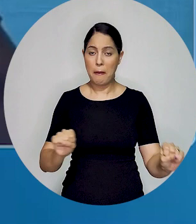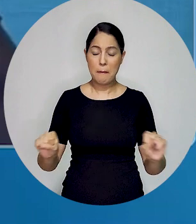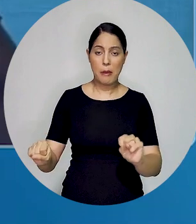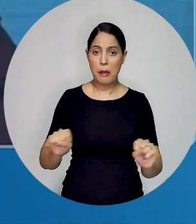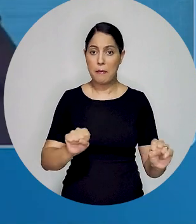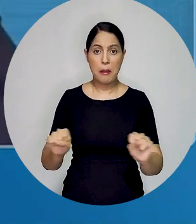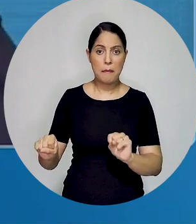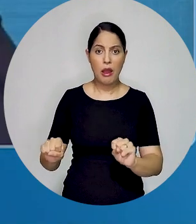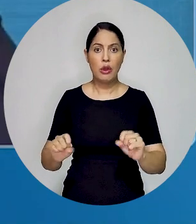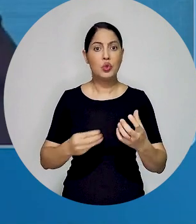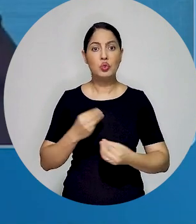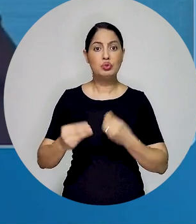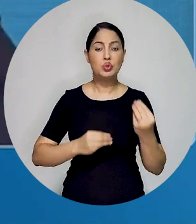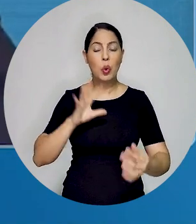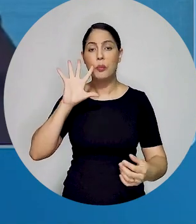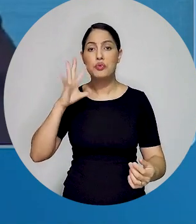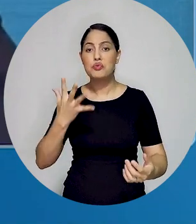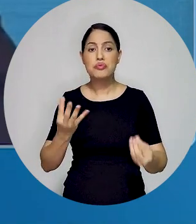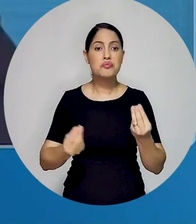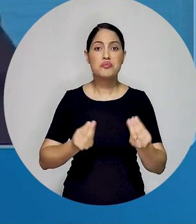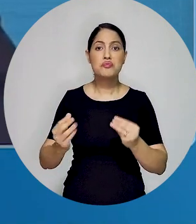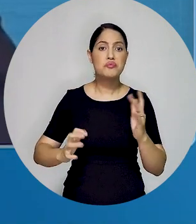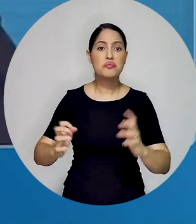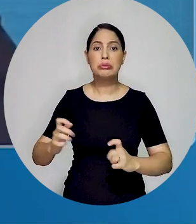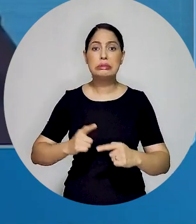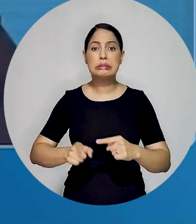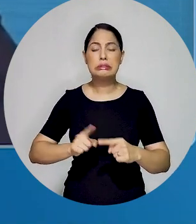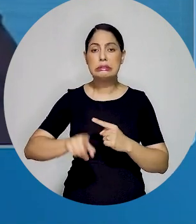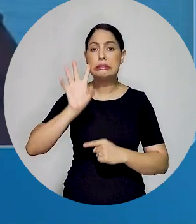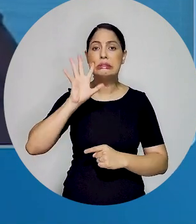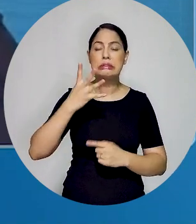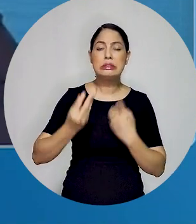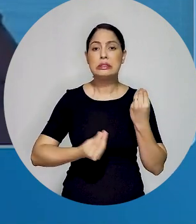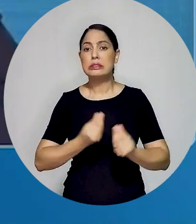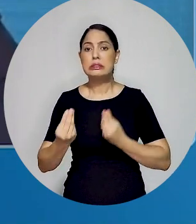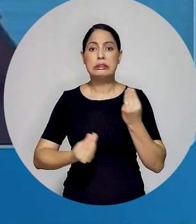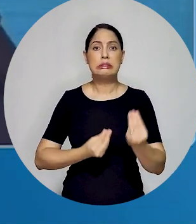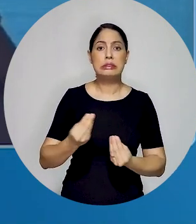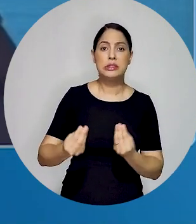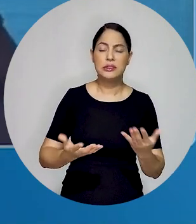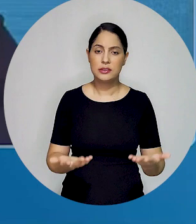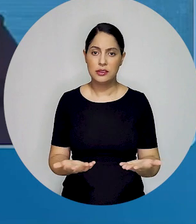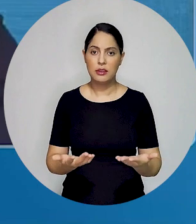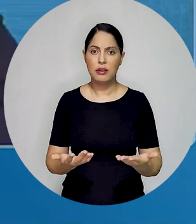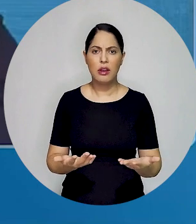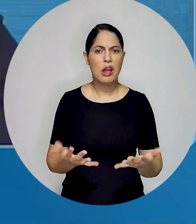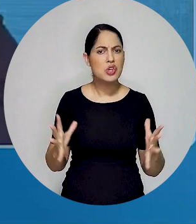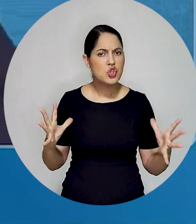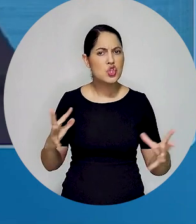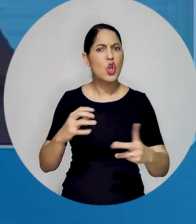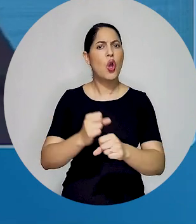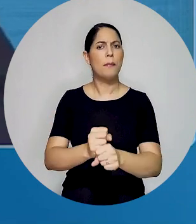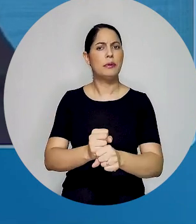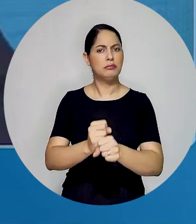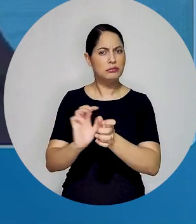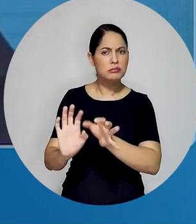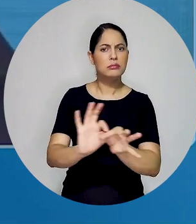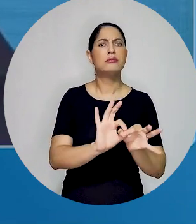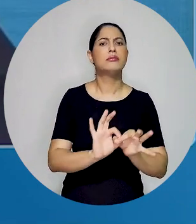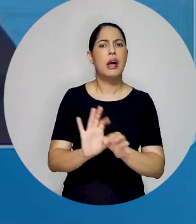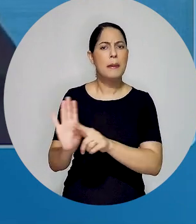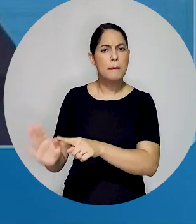entre as duas formas de resolver conflitos. Elas se somam e mutuamente